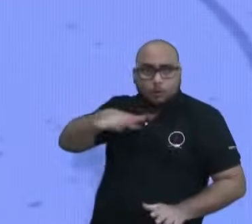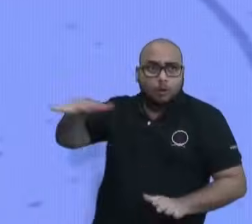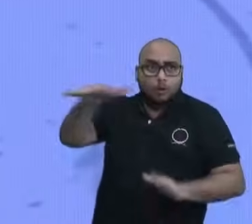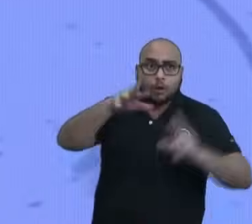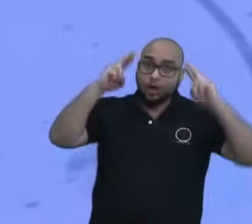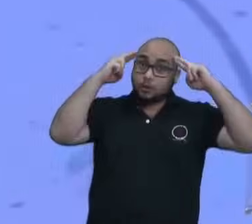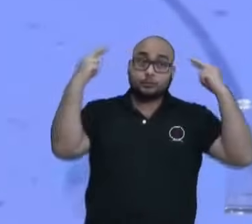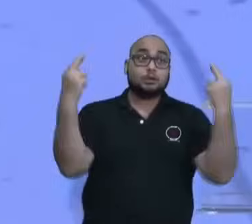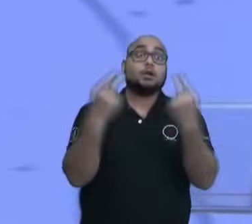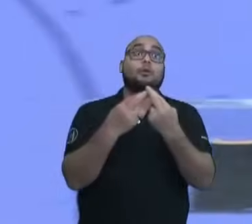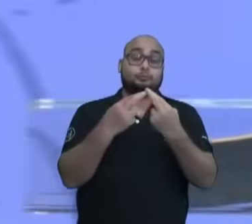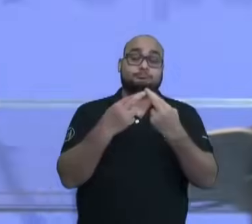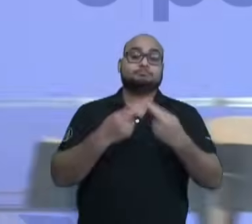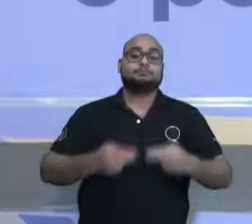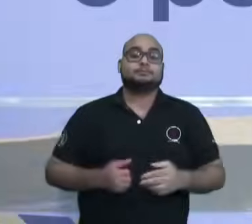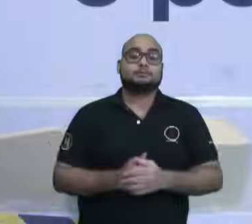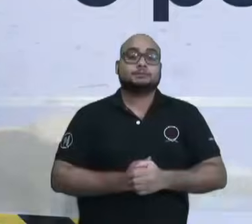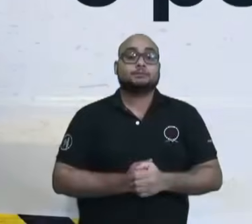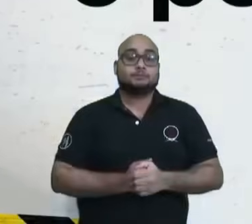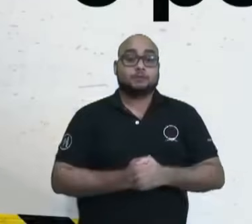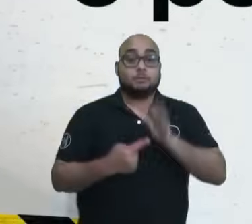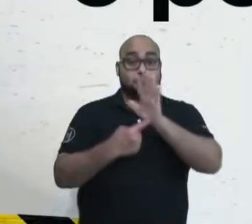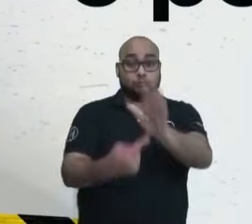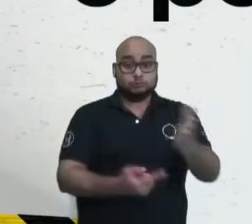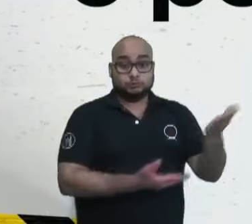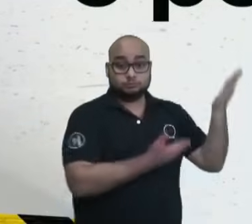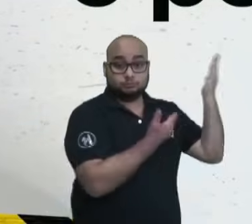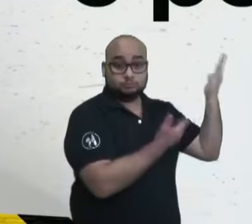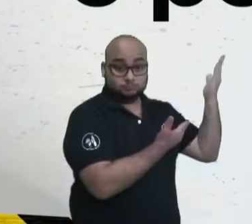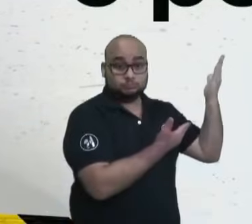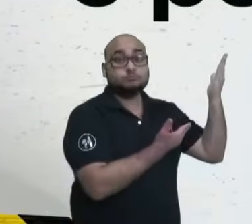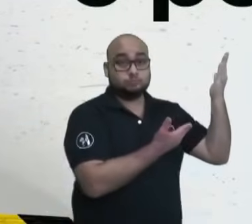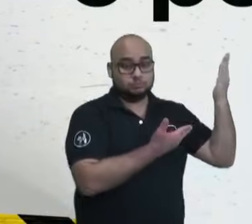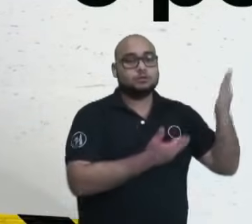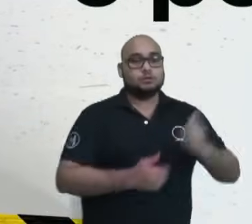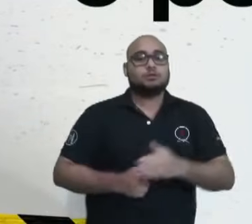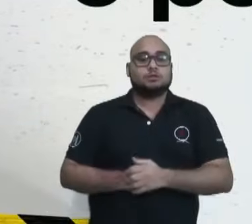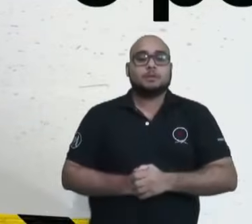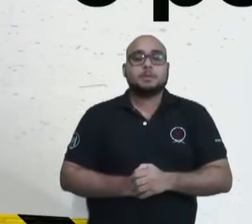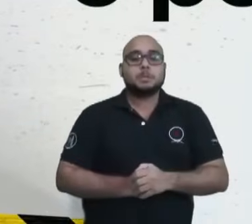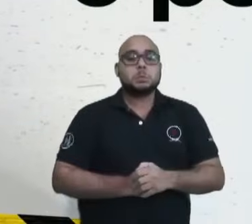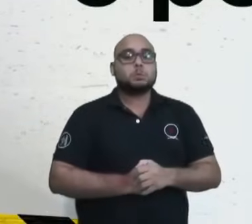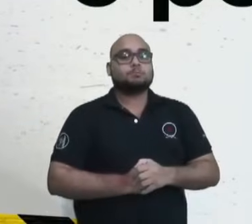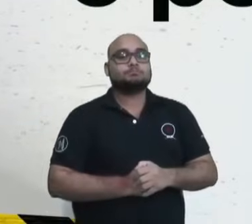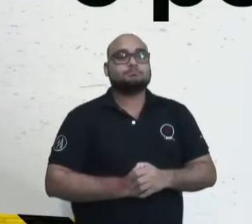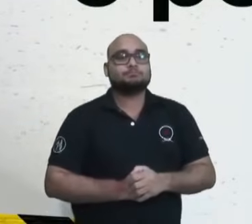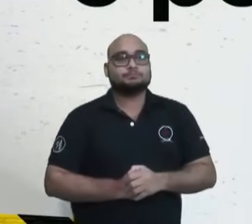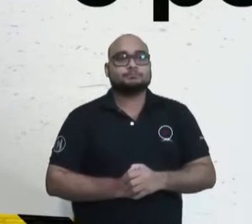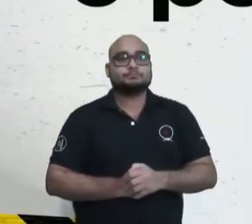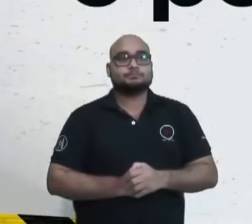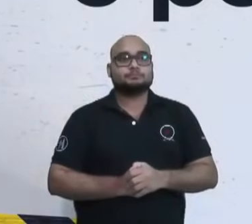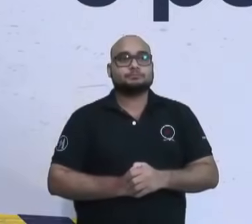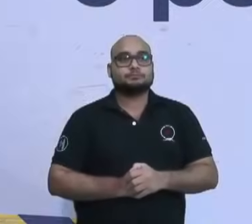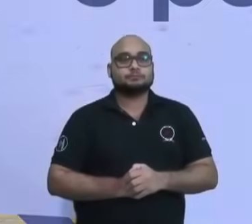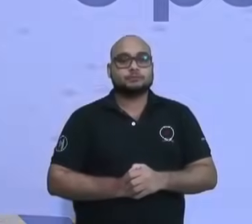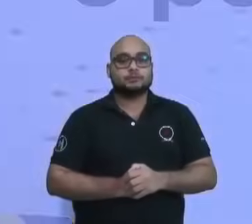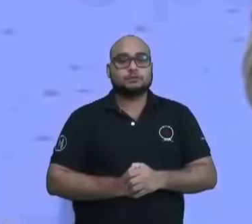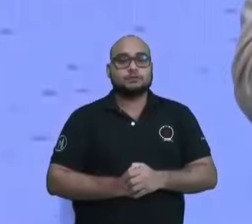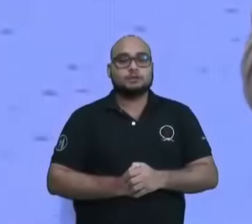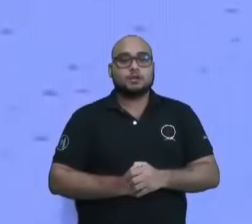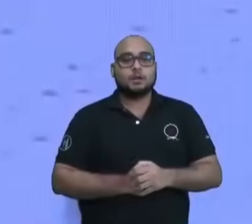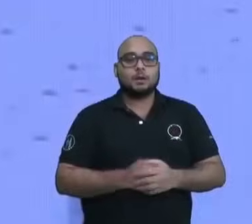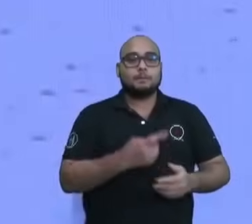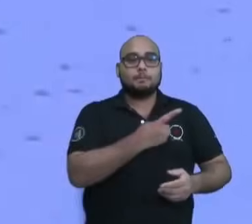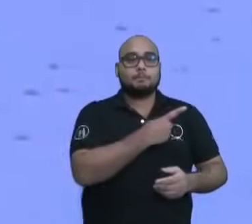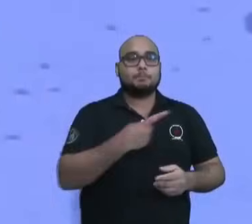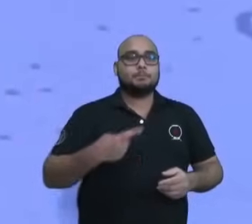reino eu vou citar aqui porque fica mais fácil aqui ó na nossa igreja tá aqui o pastor de Jalma Pinho que é Coach da treinamento